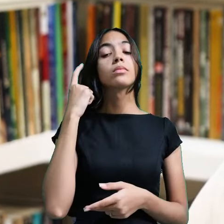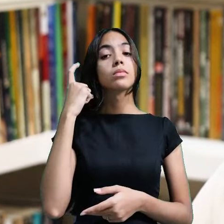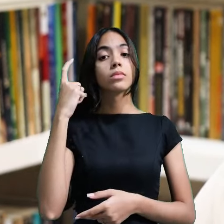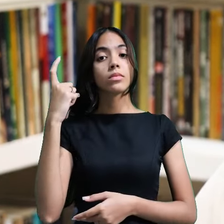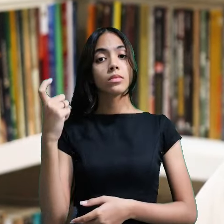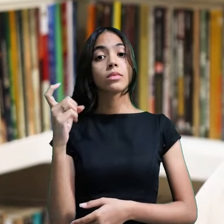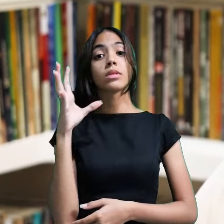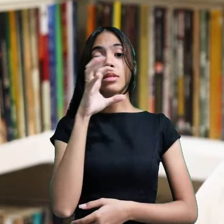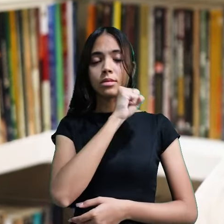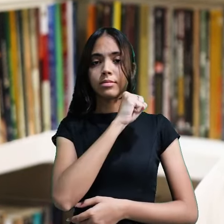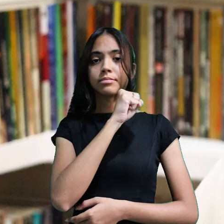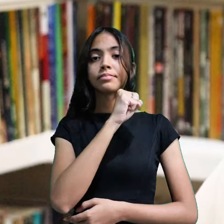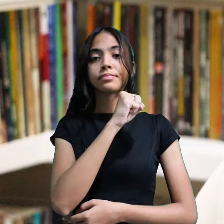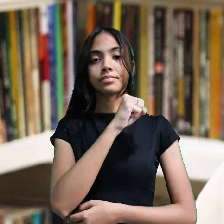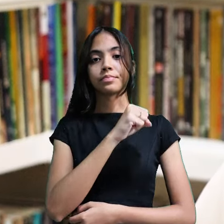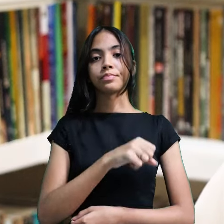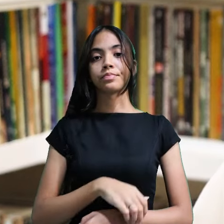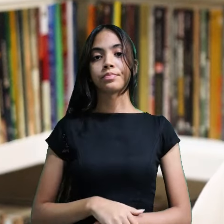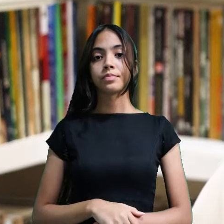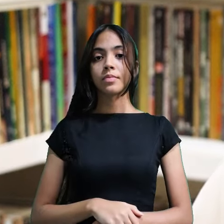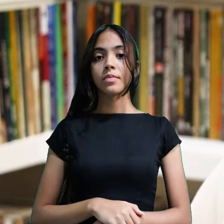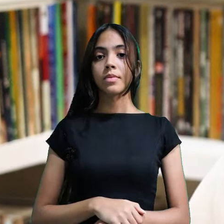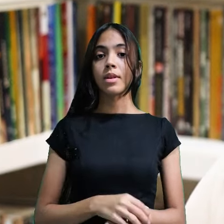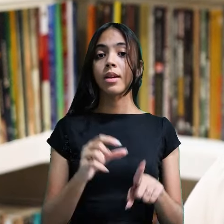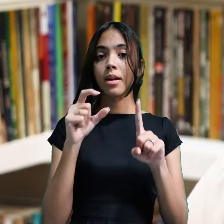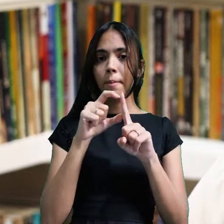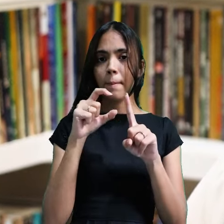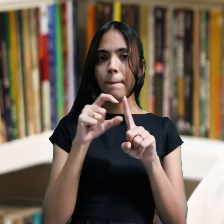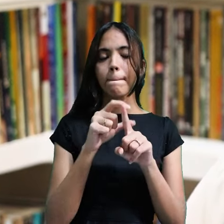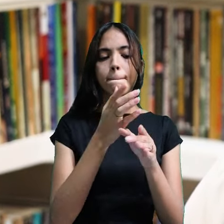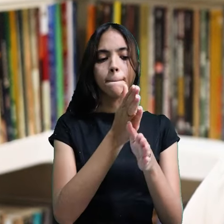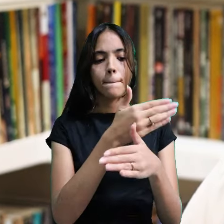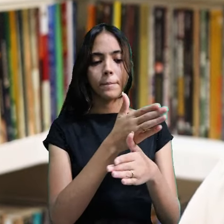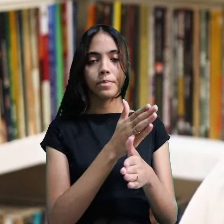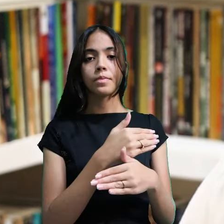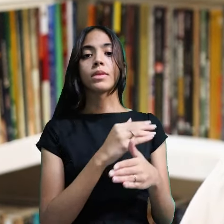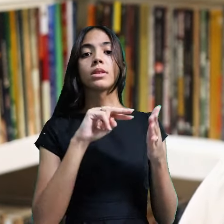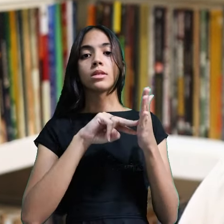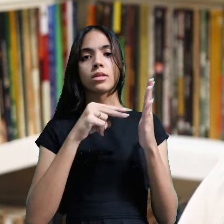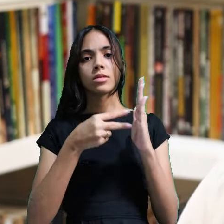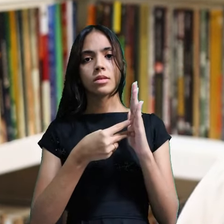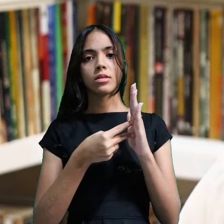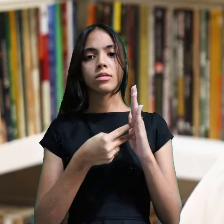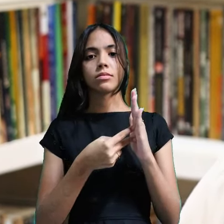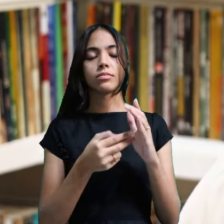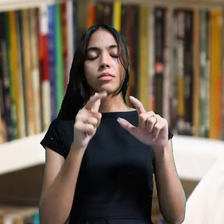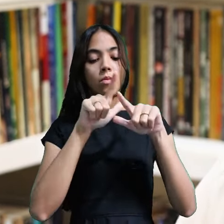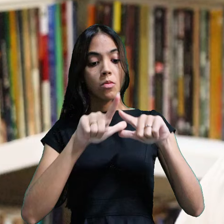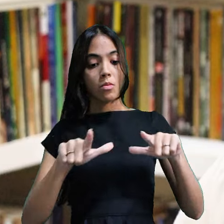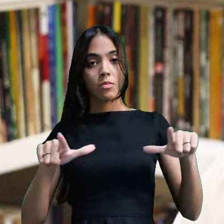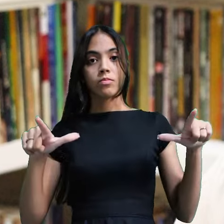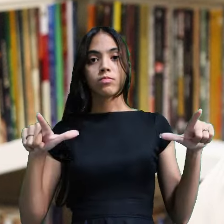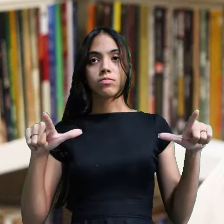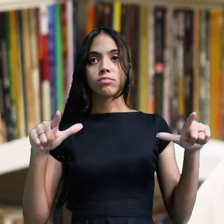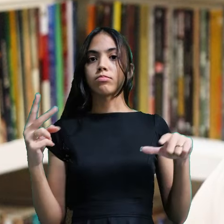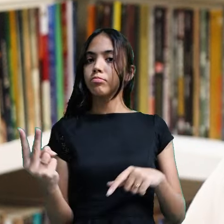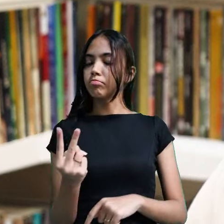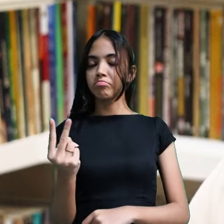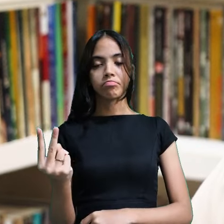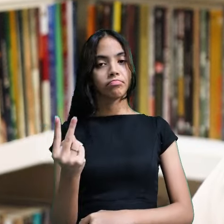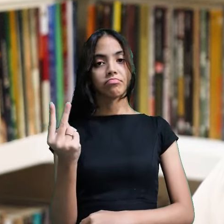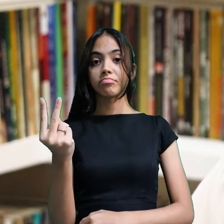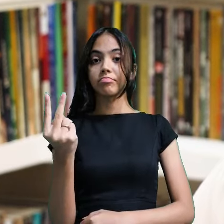e inarticulados. A palavra vã significa vazia ou inútil.